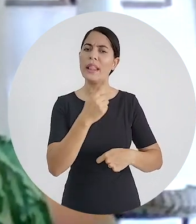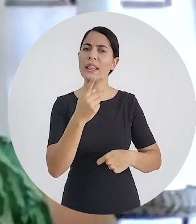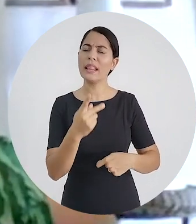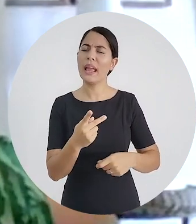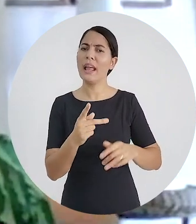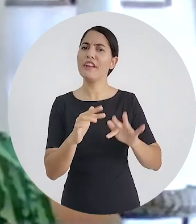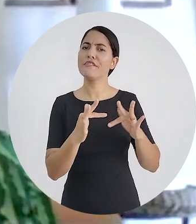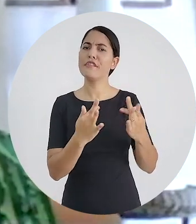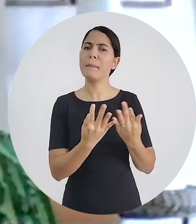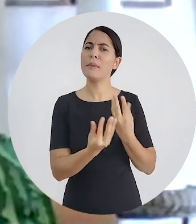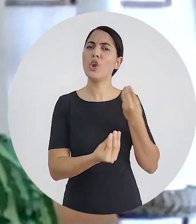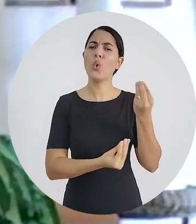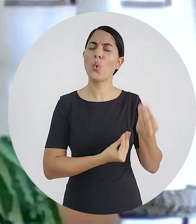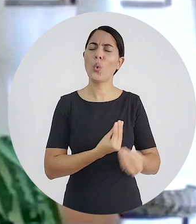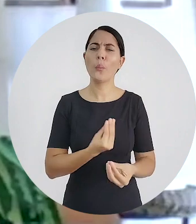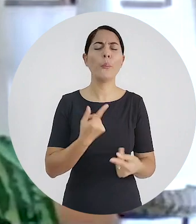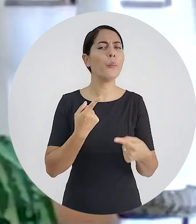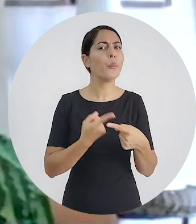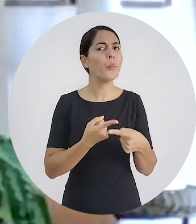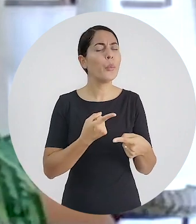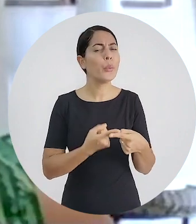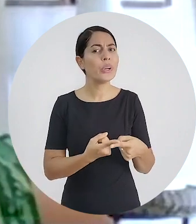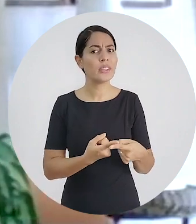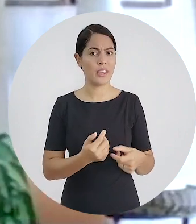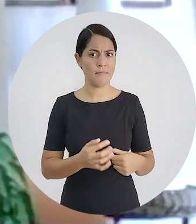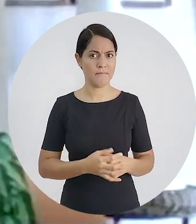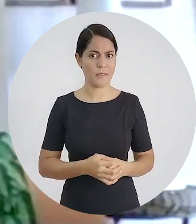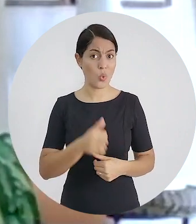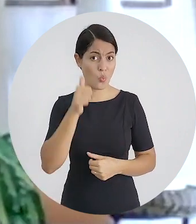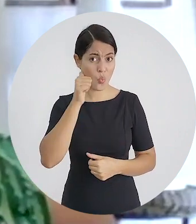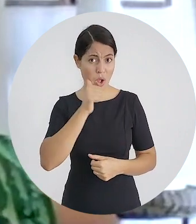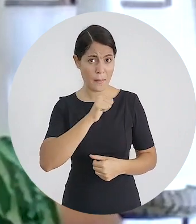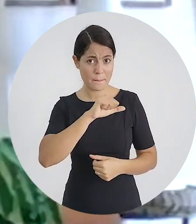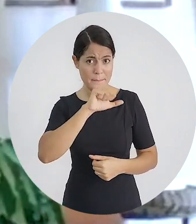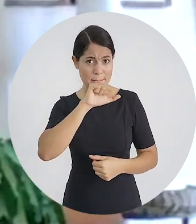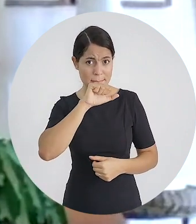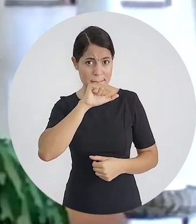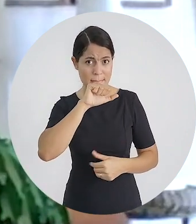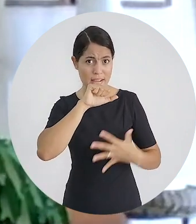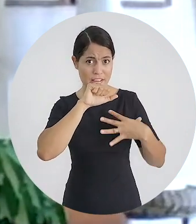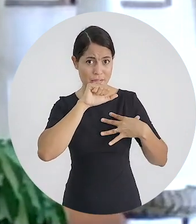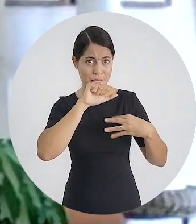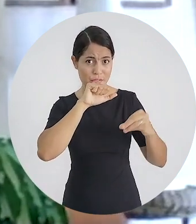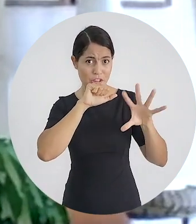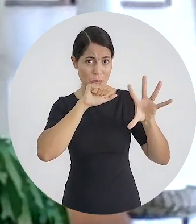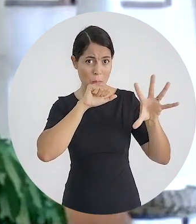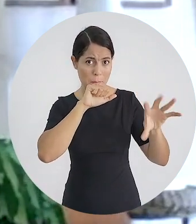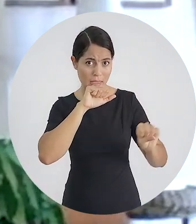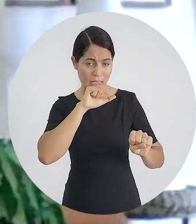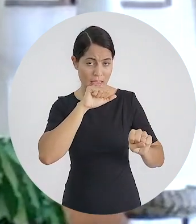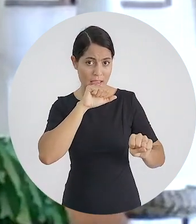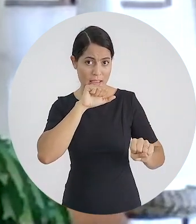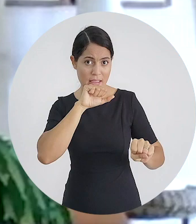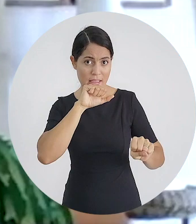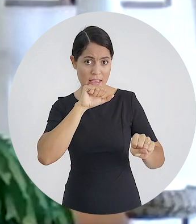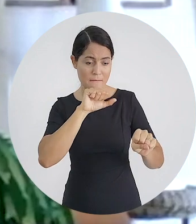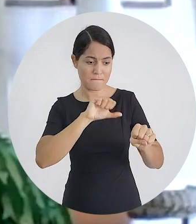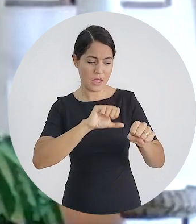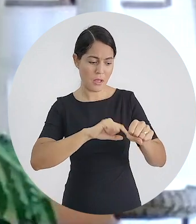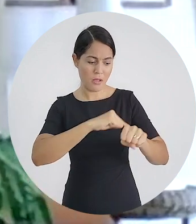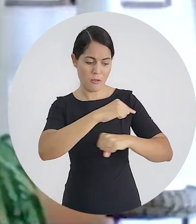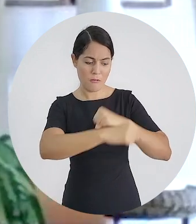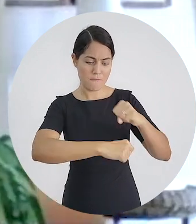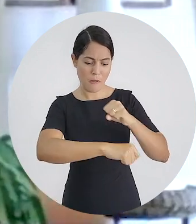Ou seja, o que de fato leva uma mãe a acorrentar um filho ao sair